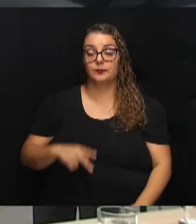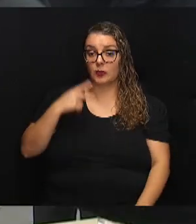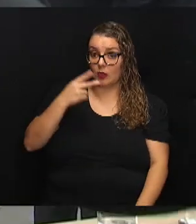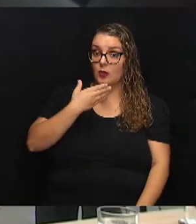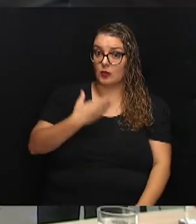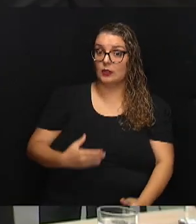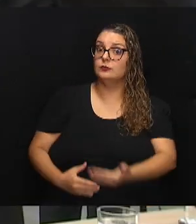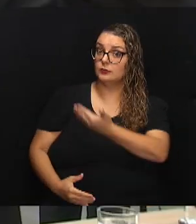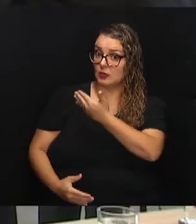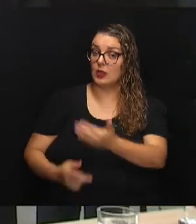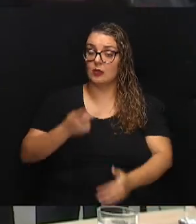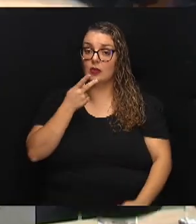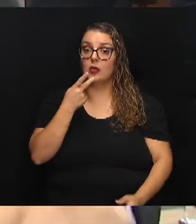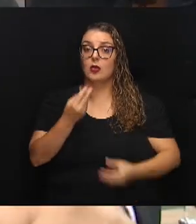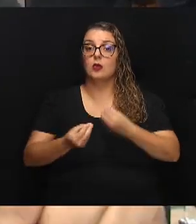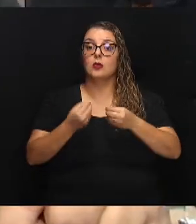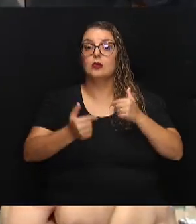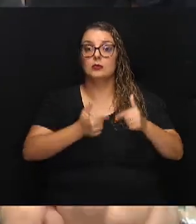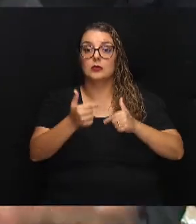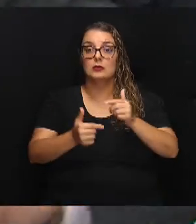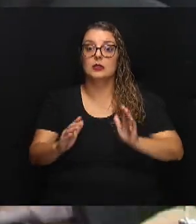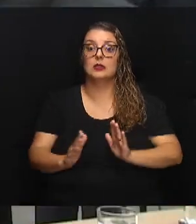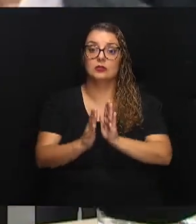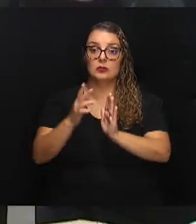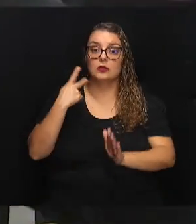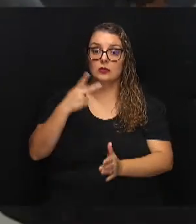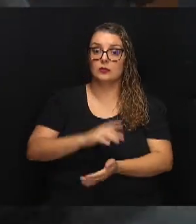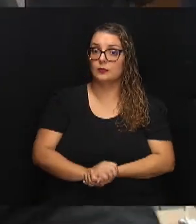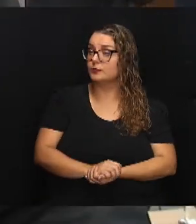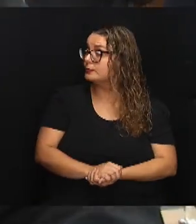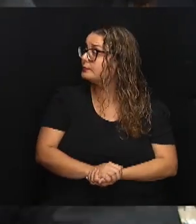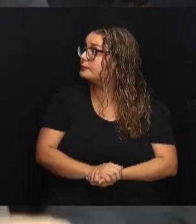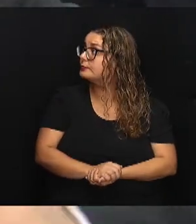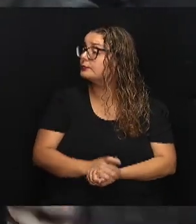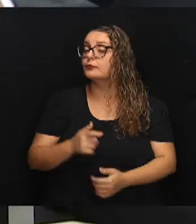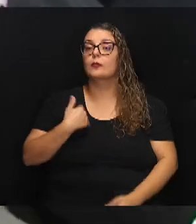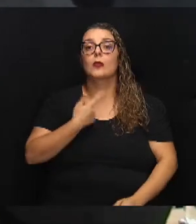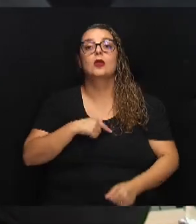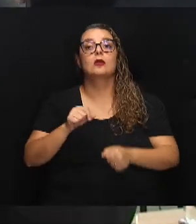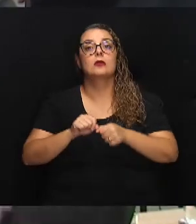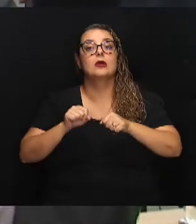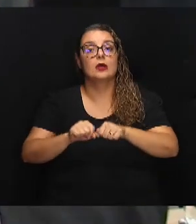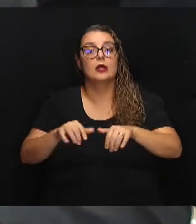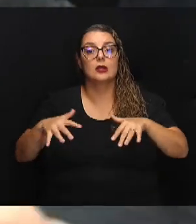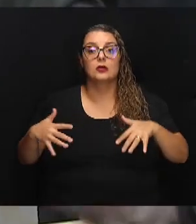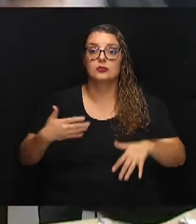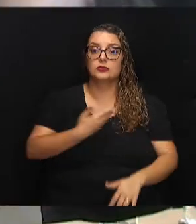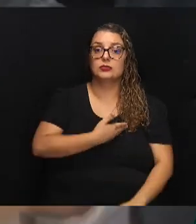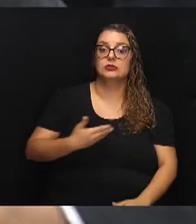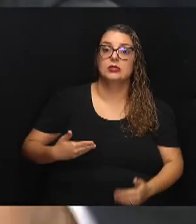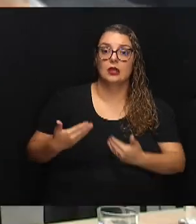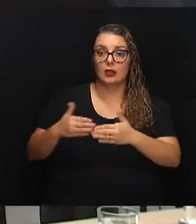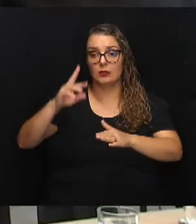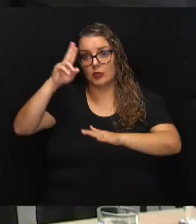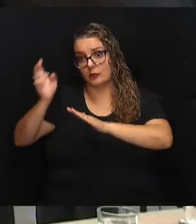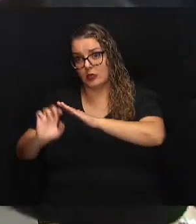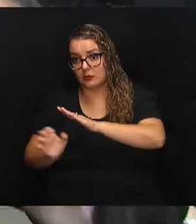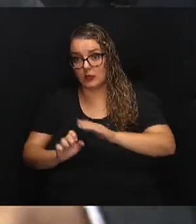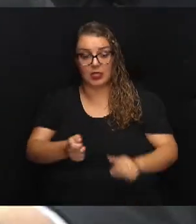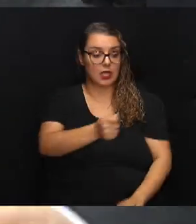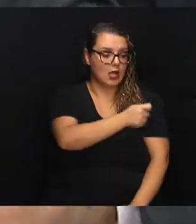também falou como serão os trabalhos da frente parlamentar. E nós vamos fazer audiências públicas, abrir para empresários,